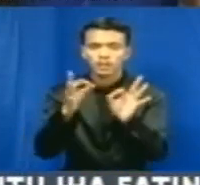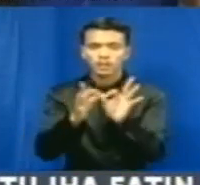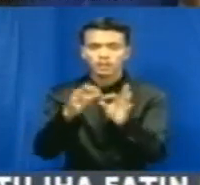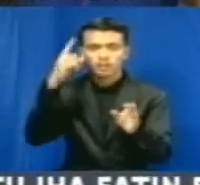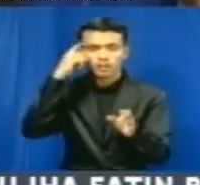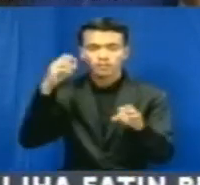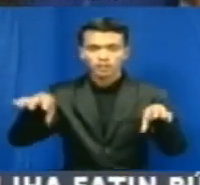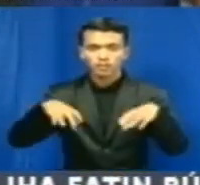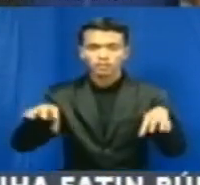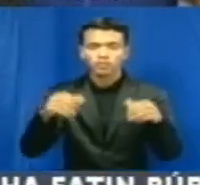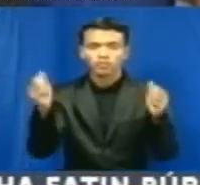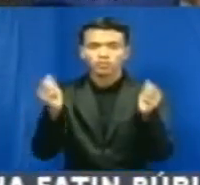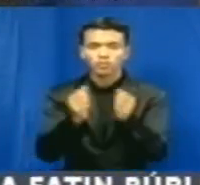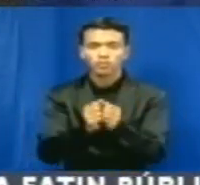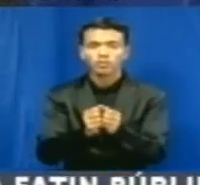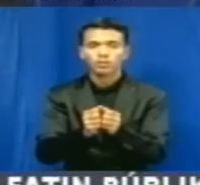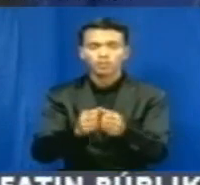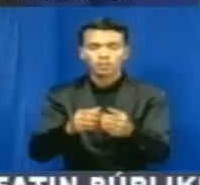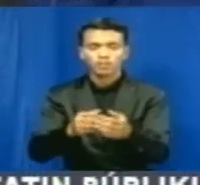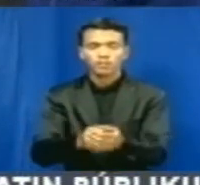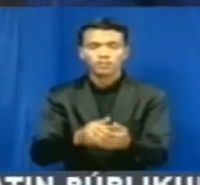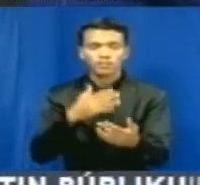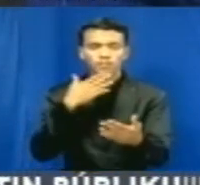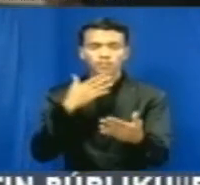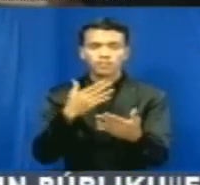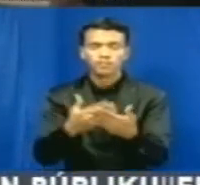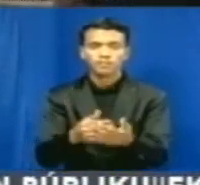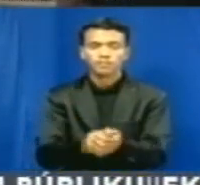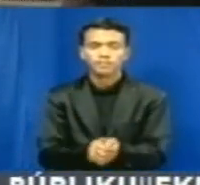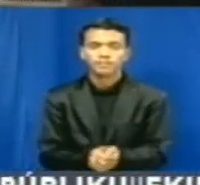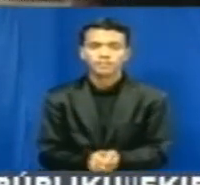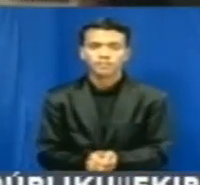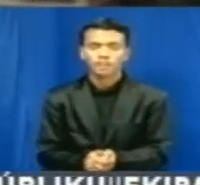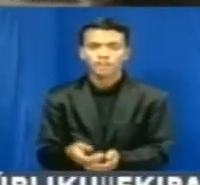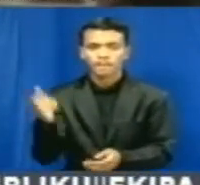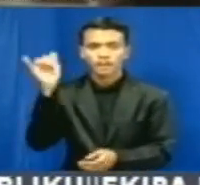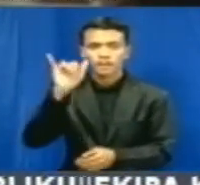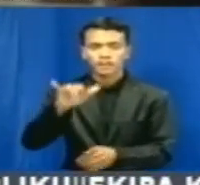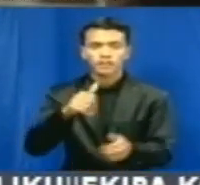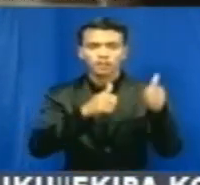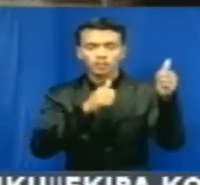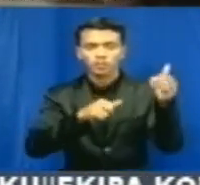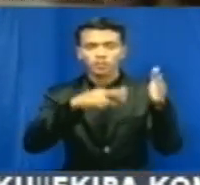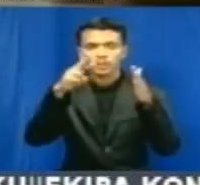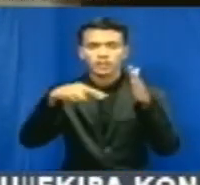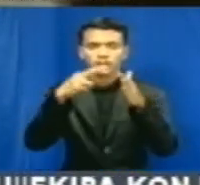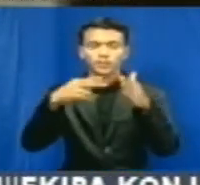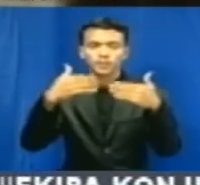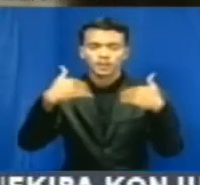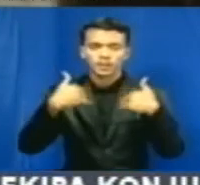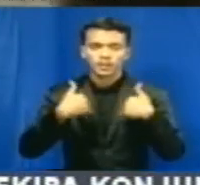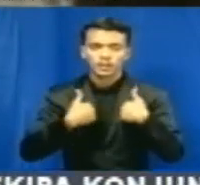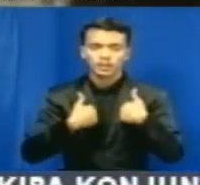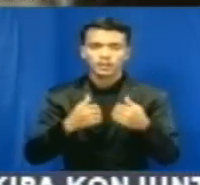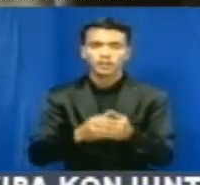obra refere ao carácter científico. Em geral, se era tuir do uniformato, o